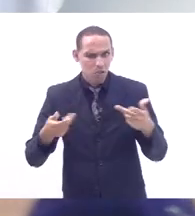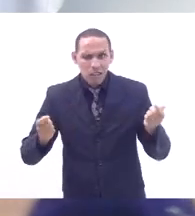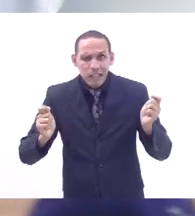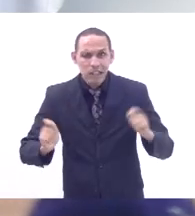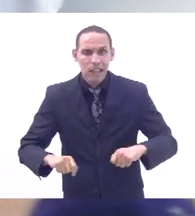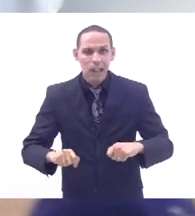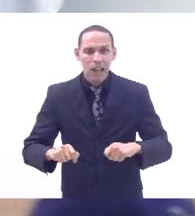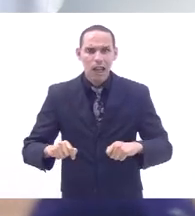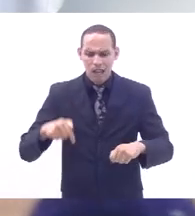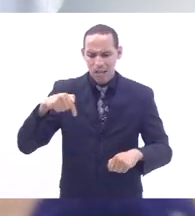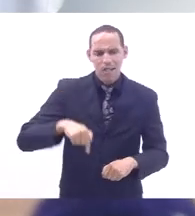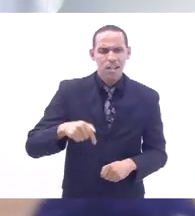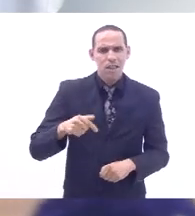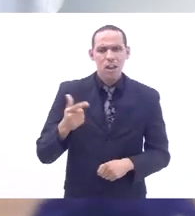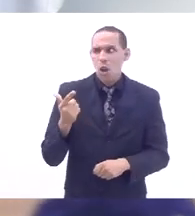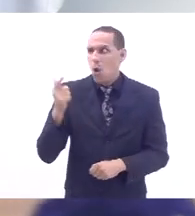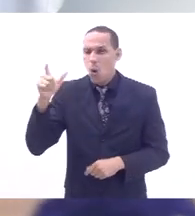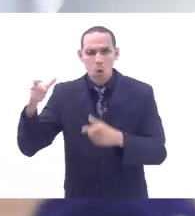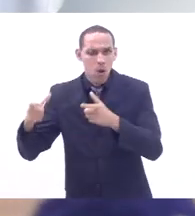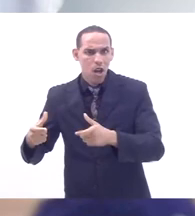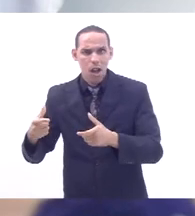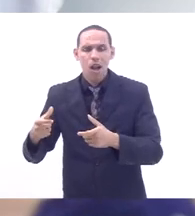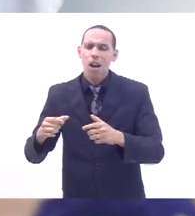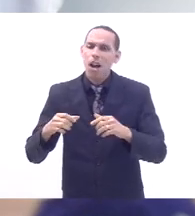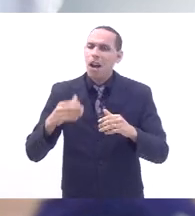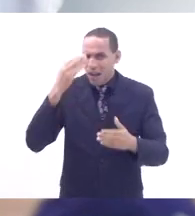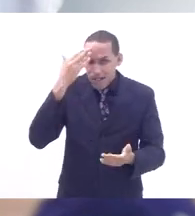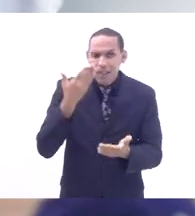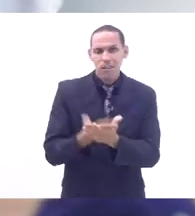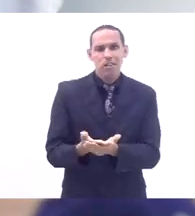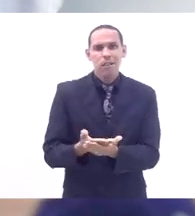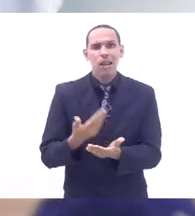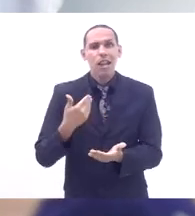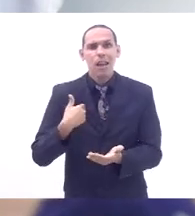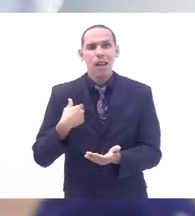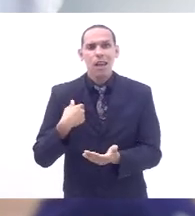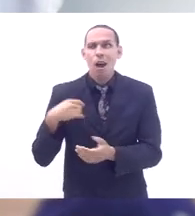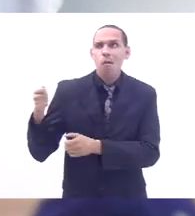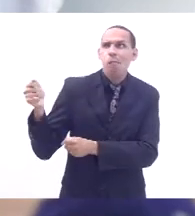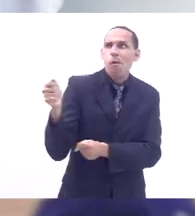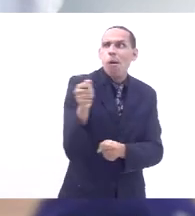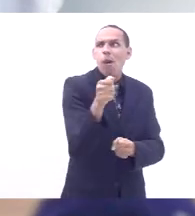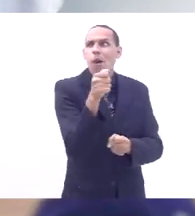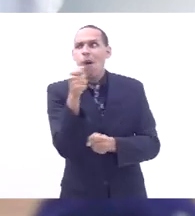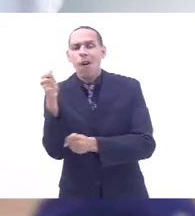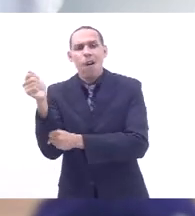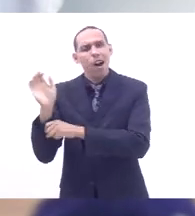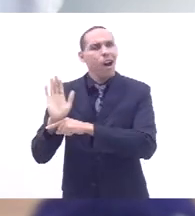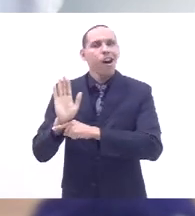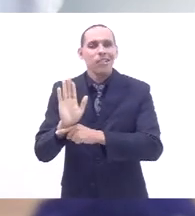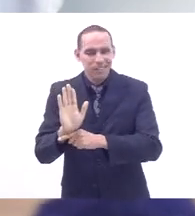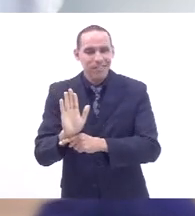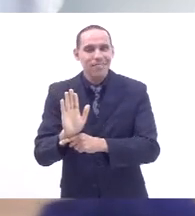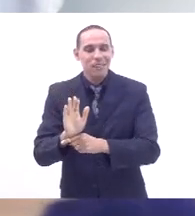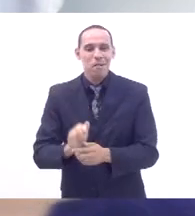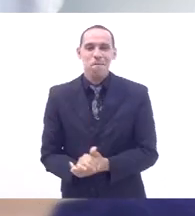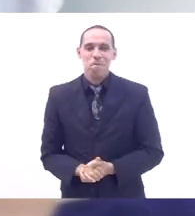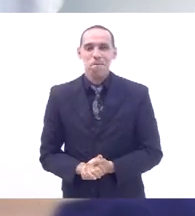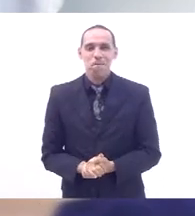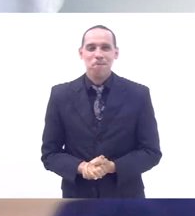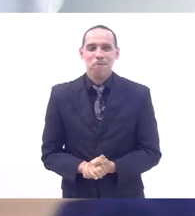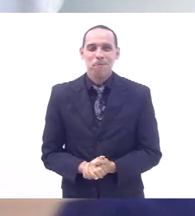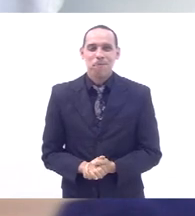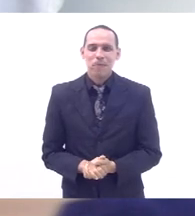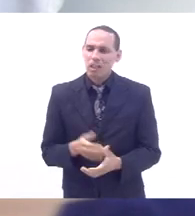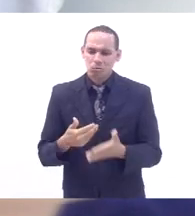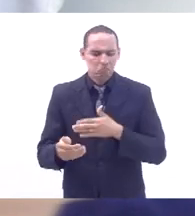onde eu esteja, os senhores podem acreditar que, se tiver que levantar a bandeira, eu vou levantar a bandeira, independente do que seja,